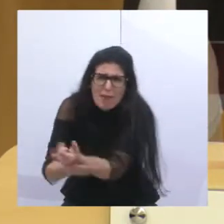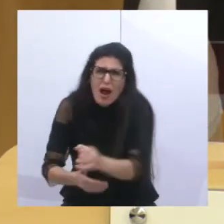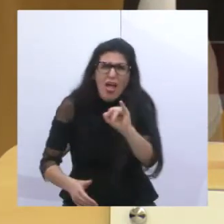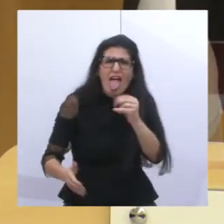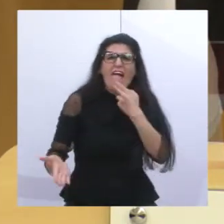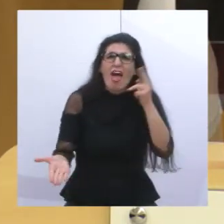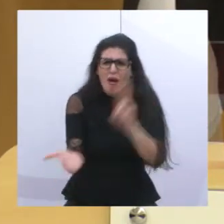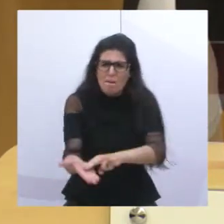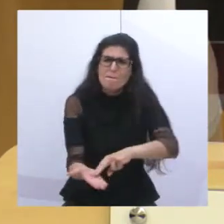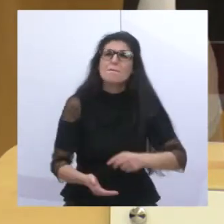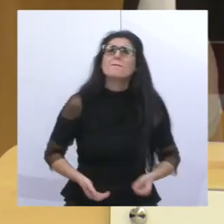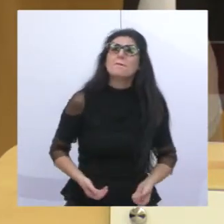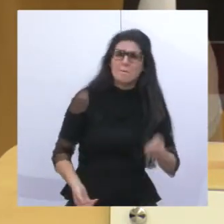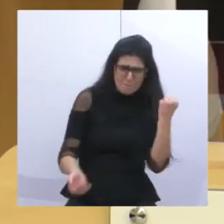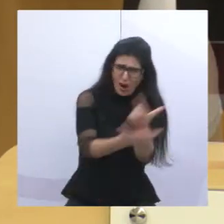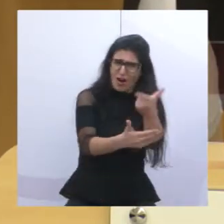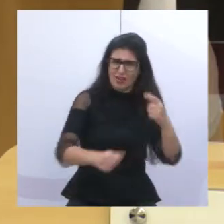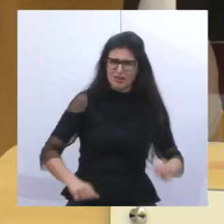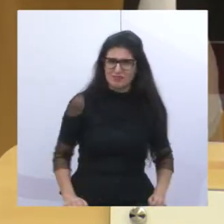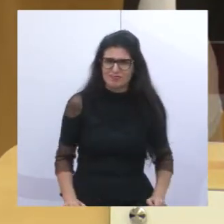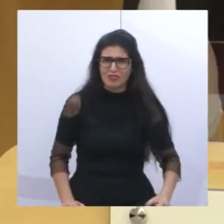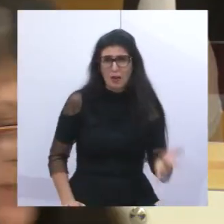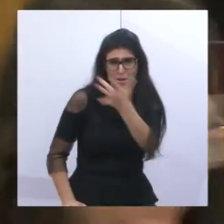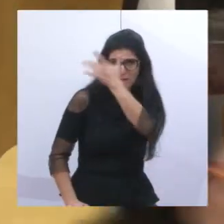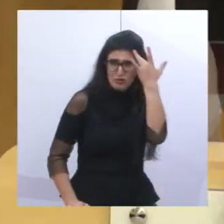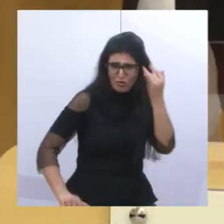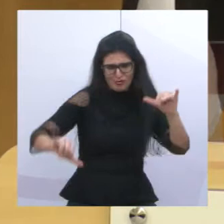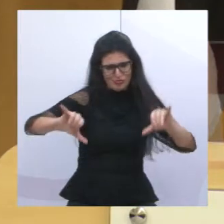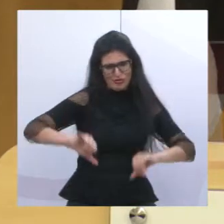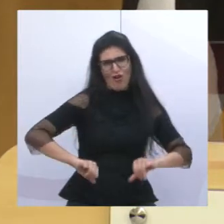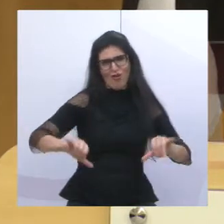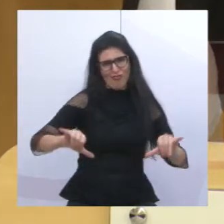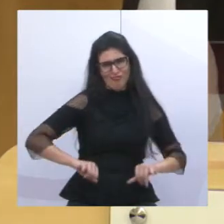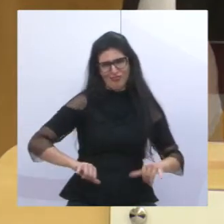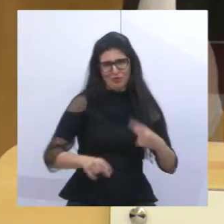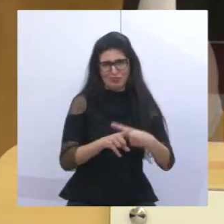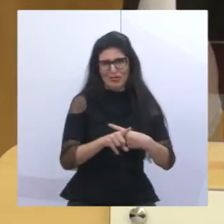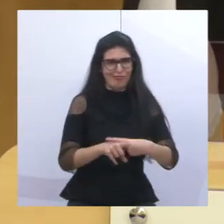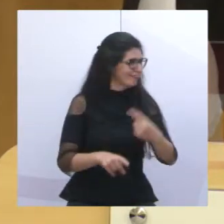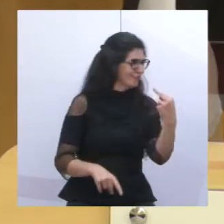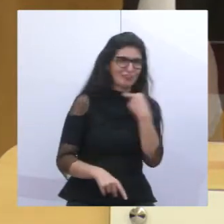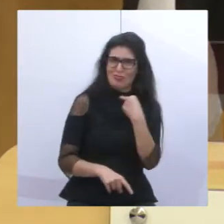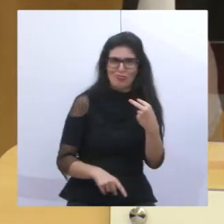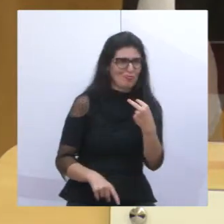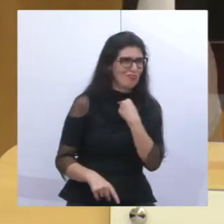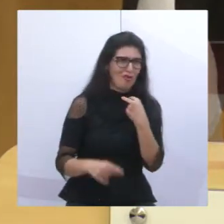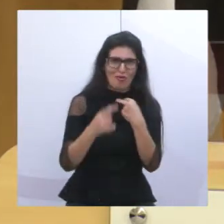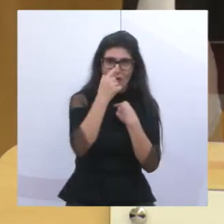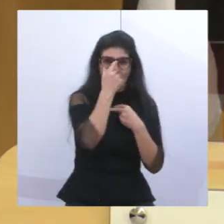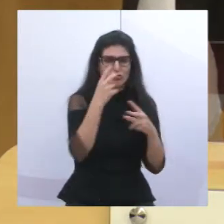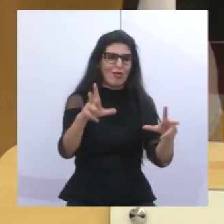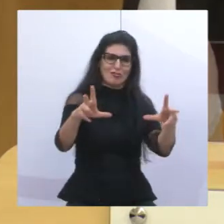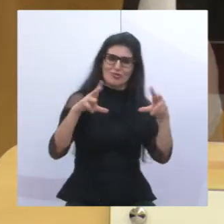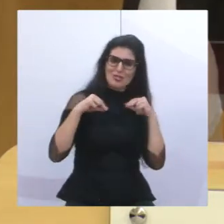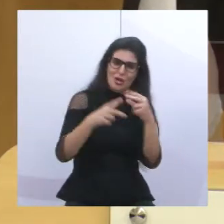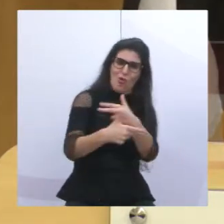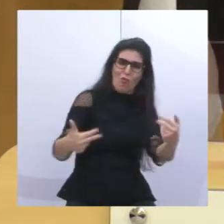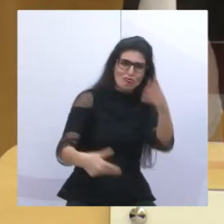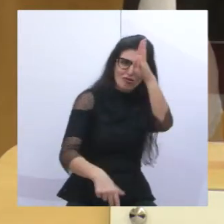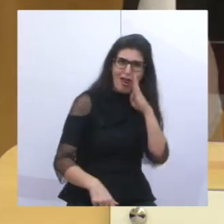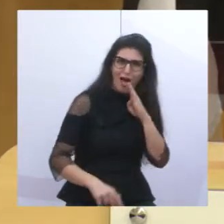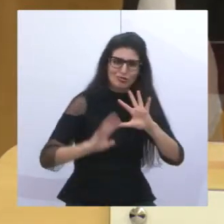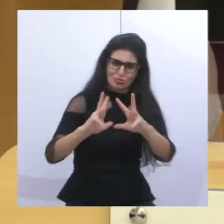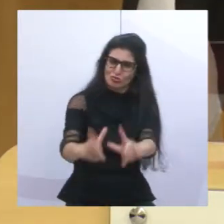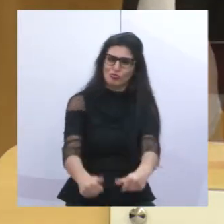pagar imposto e não ter o retorno do imposto. Um outro detalhe que eu quero colocar aqui também é o quê?